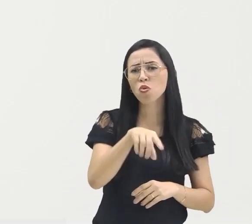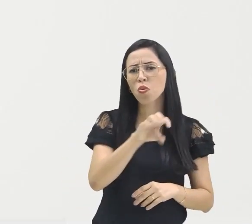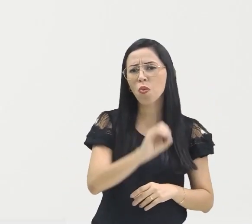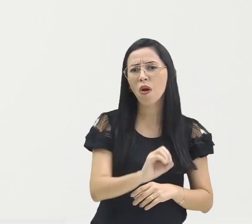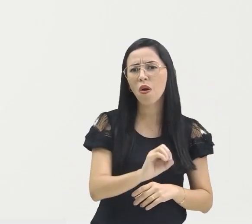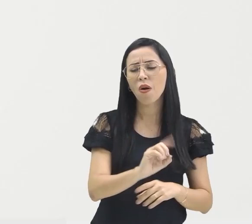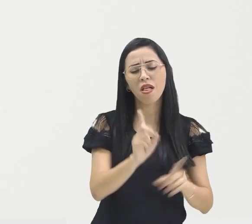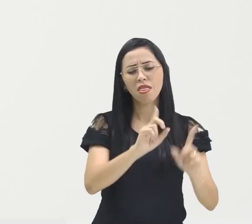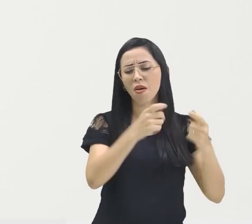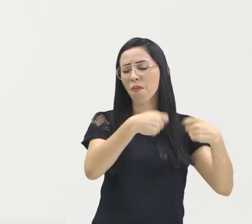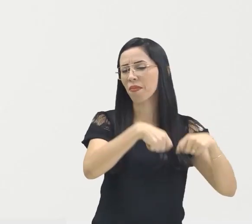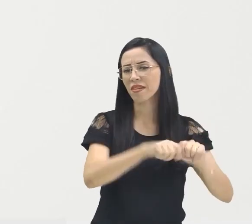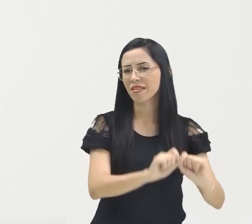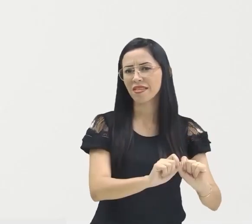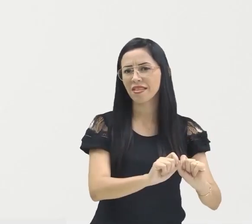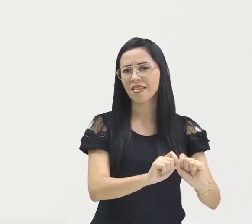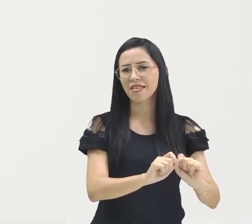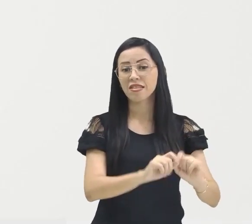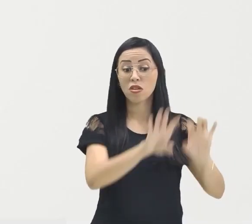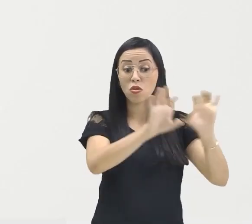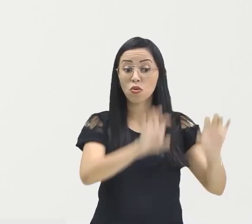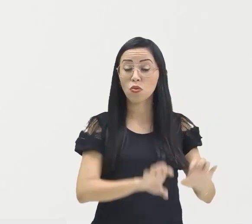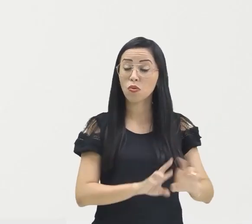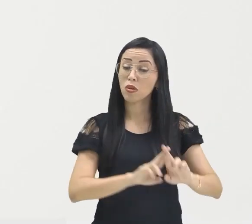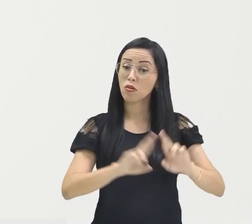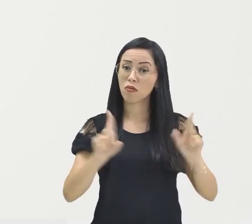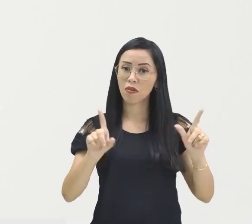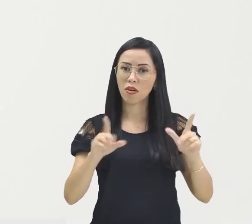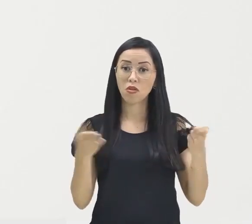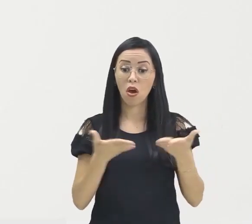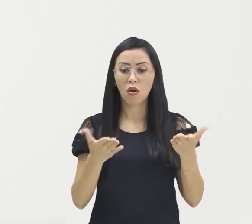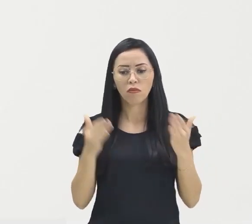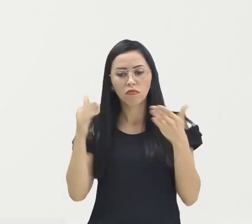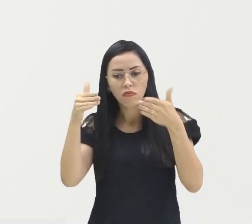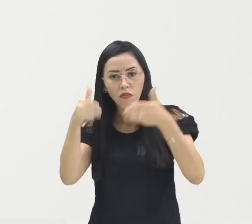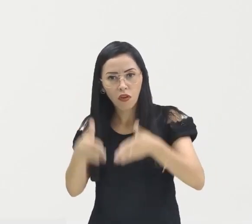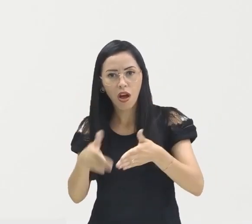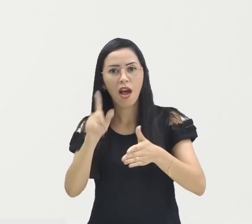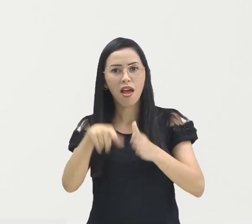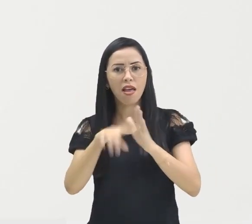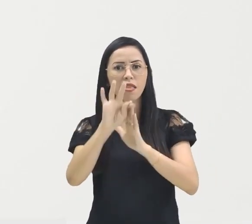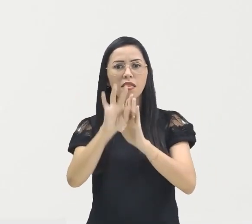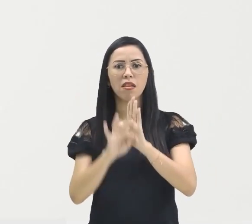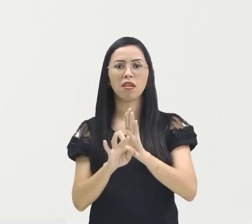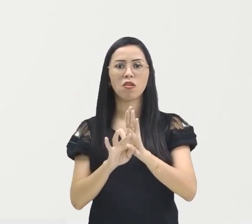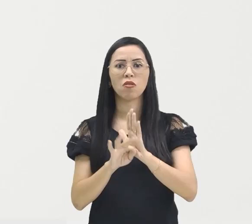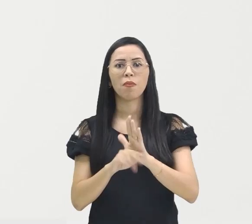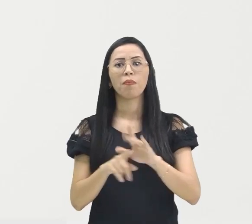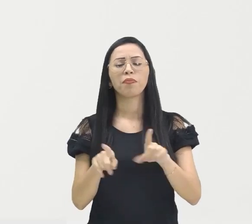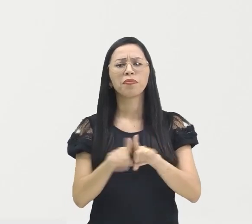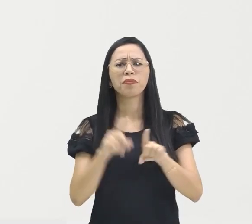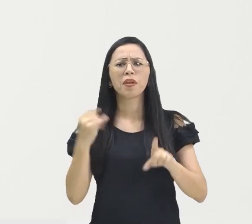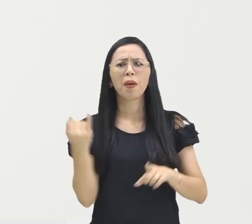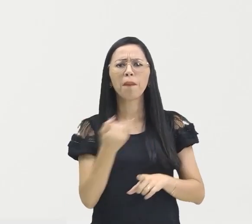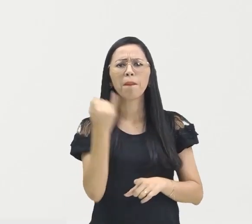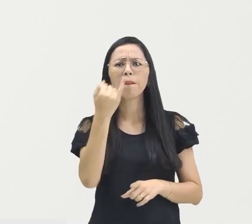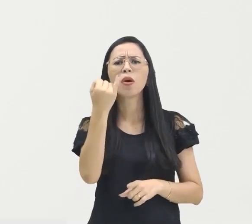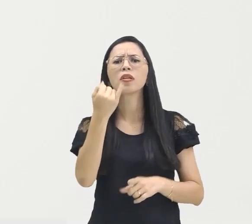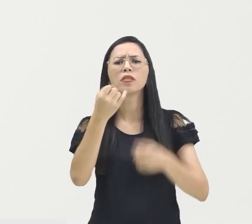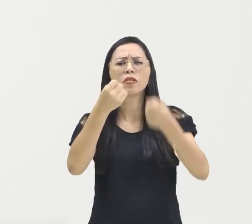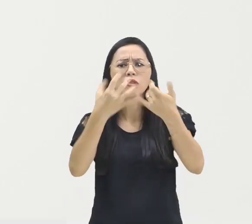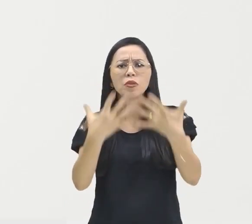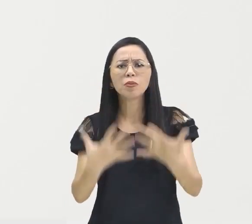contando uma história. Os elementos dele são outros, vamos nos ater aqui. Vale ressaltar que, mais que seguir